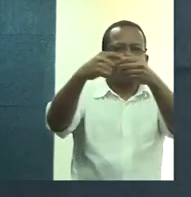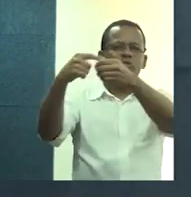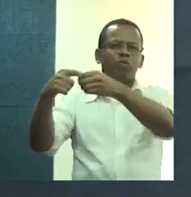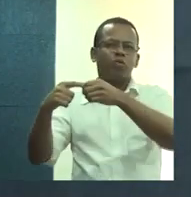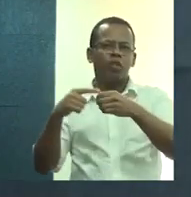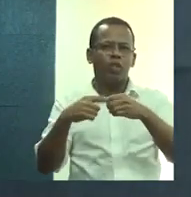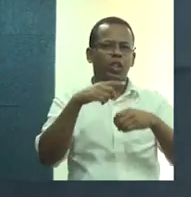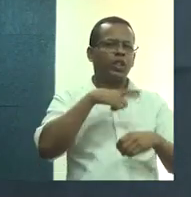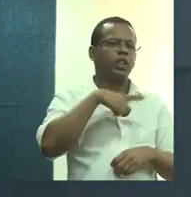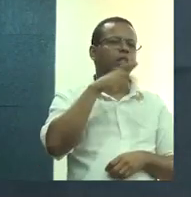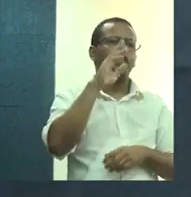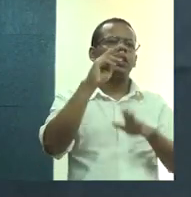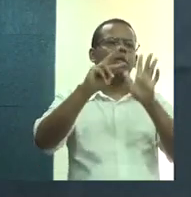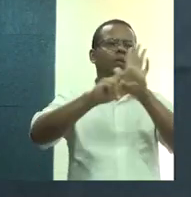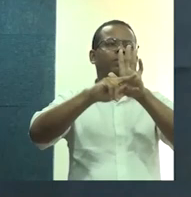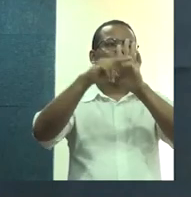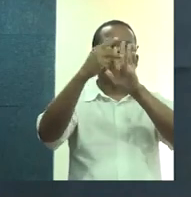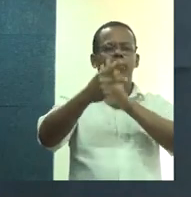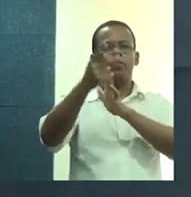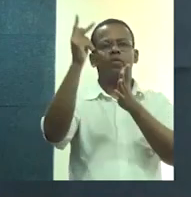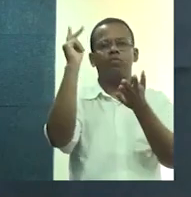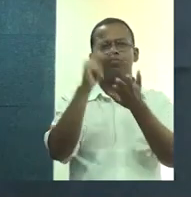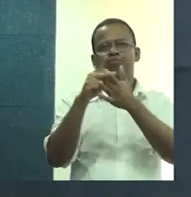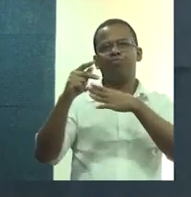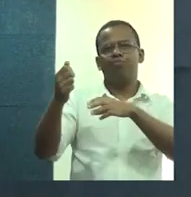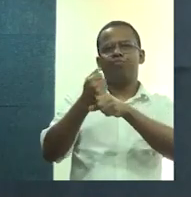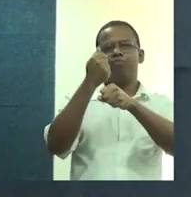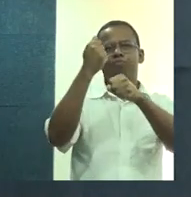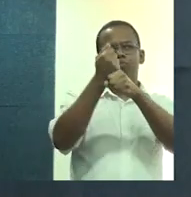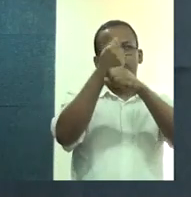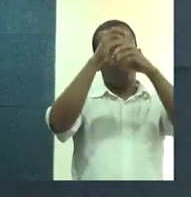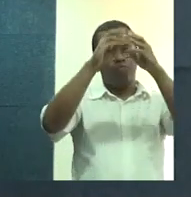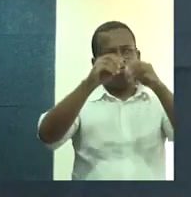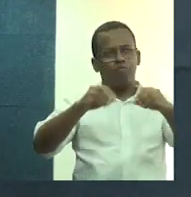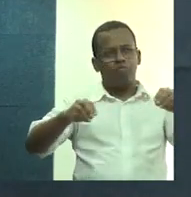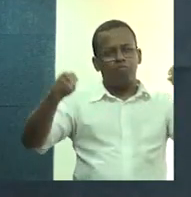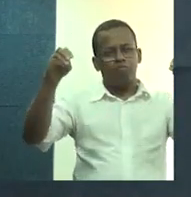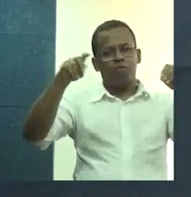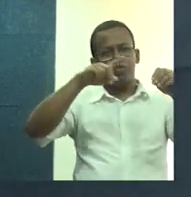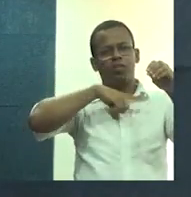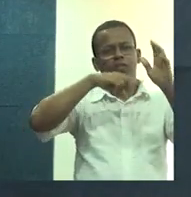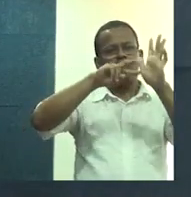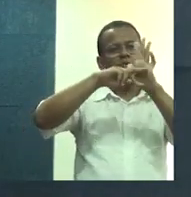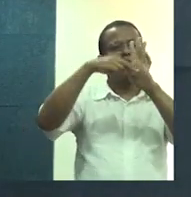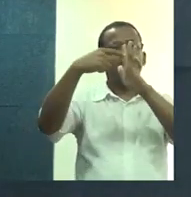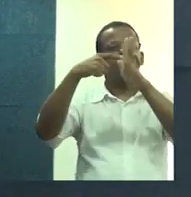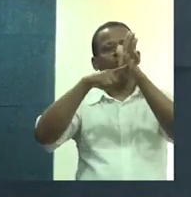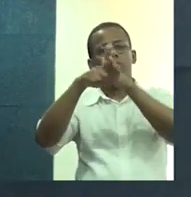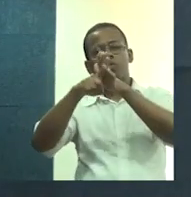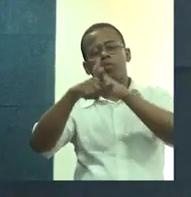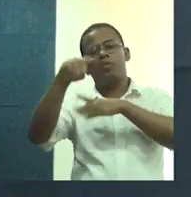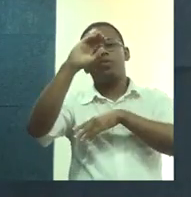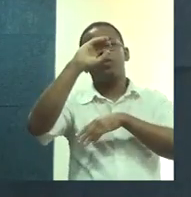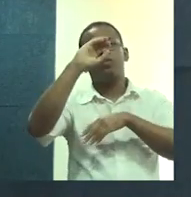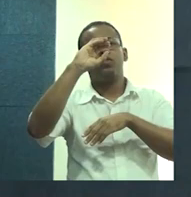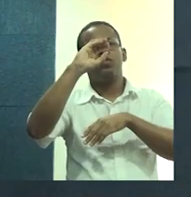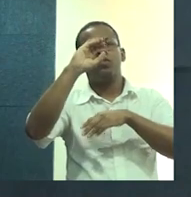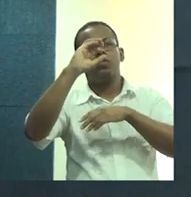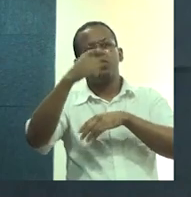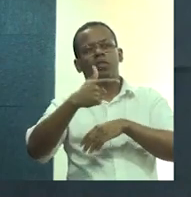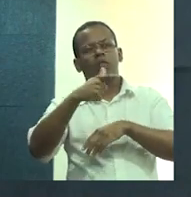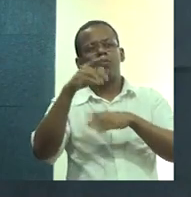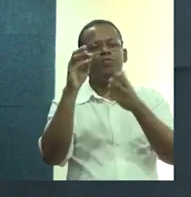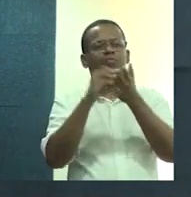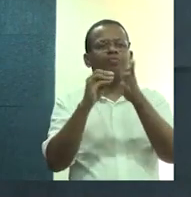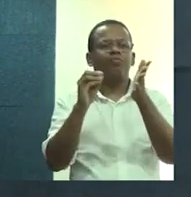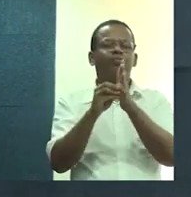isso tem impactos reais na condição desse territórios e um componente clássico disse a